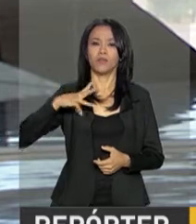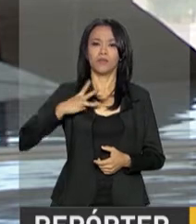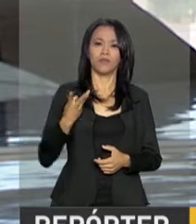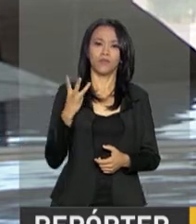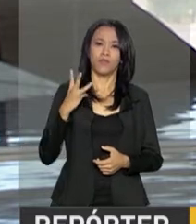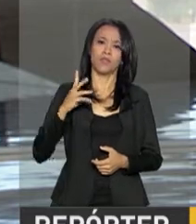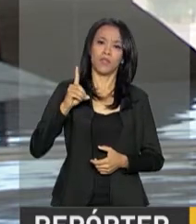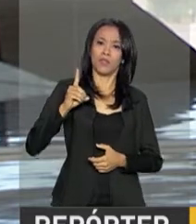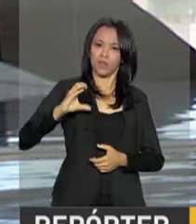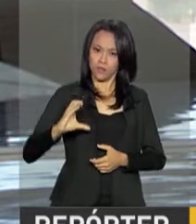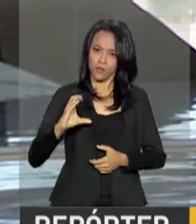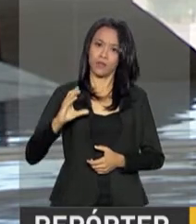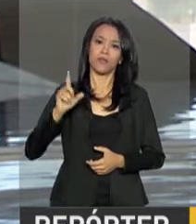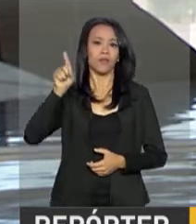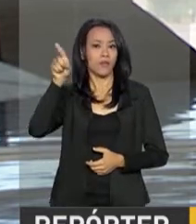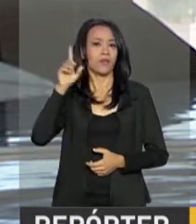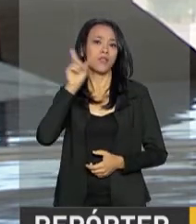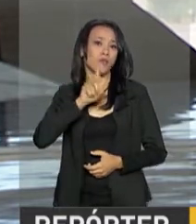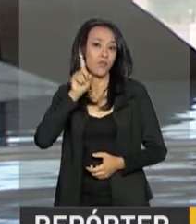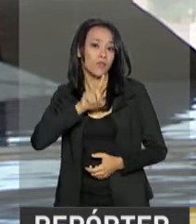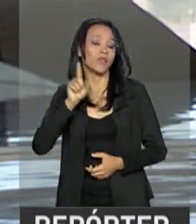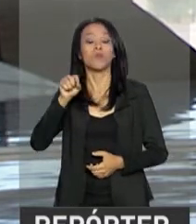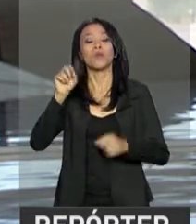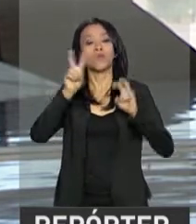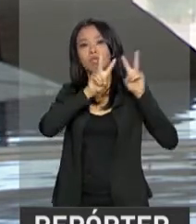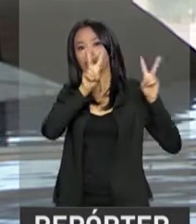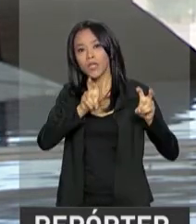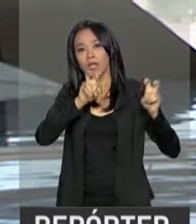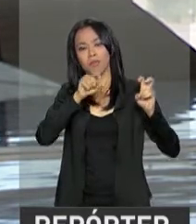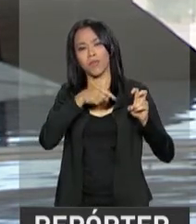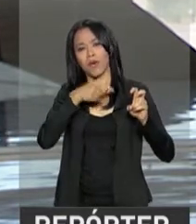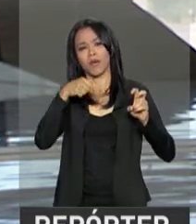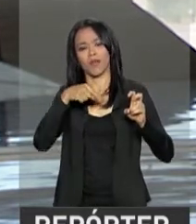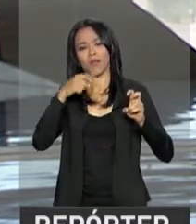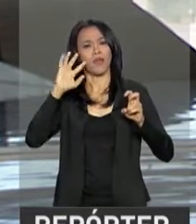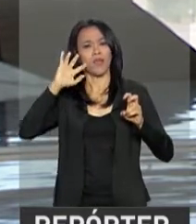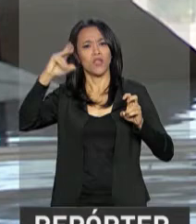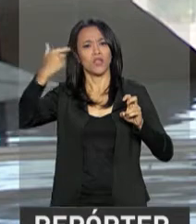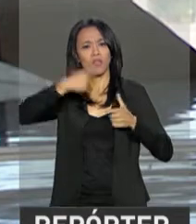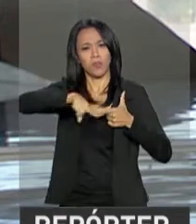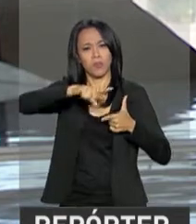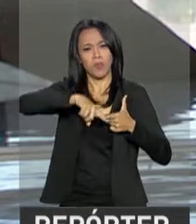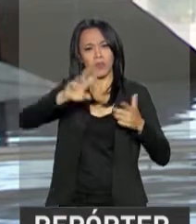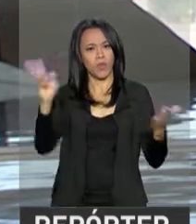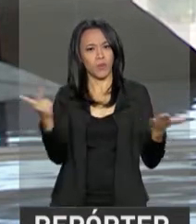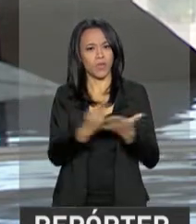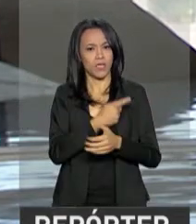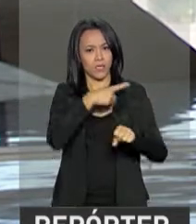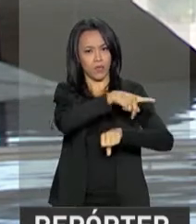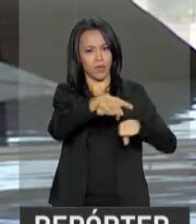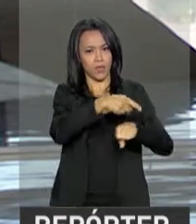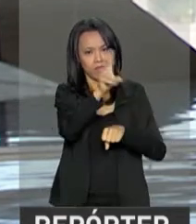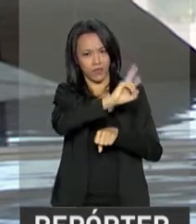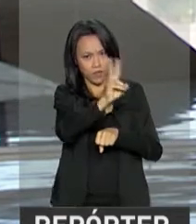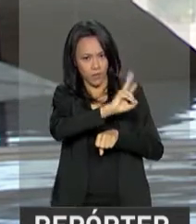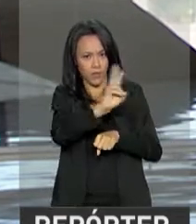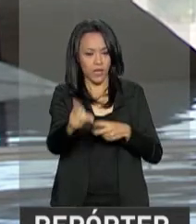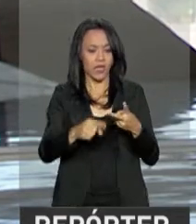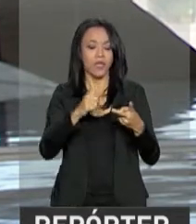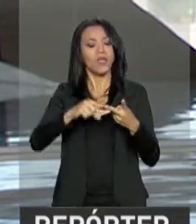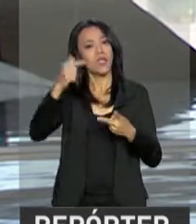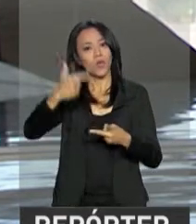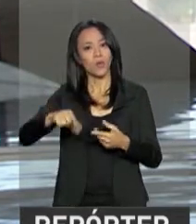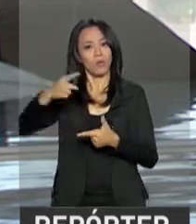organização questões como a aprovação de uma resolução sobre a venezuela ea crise da nicarágua devem ser